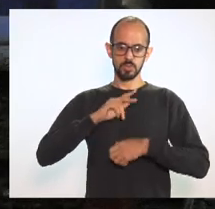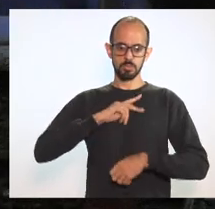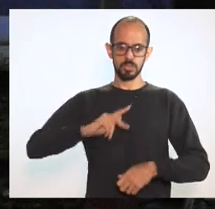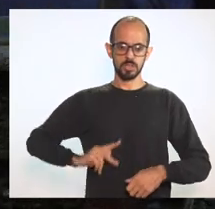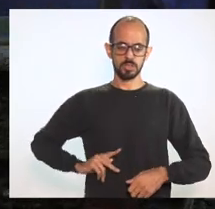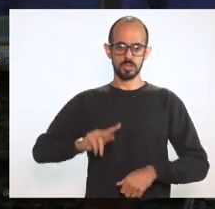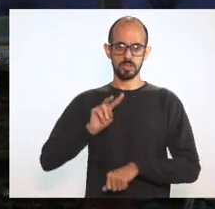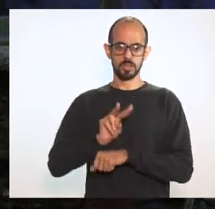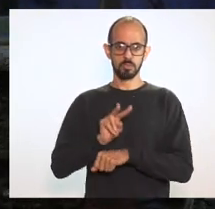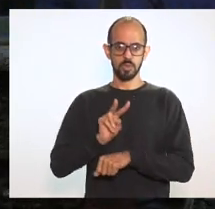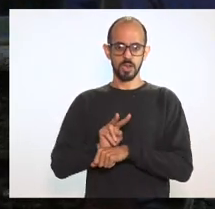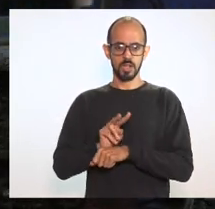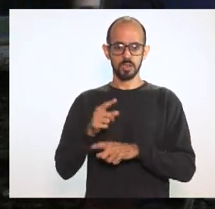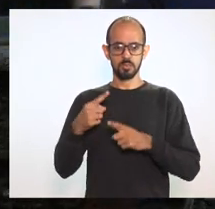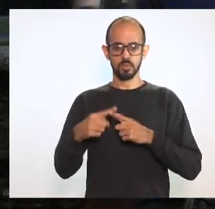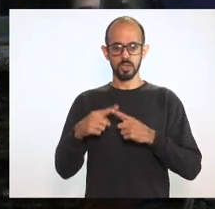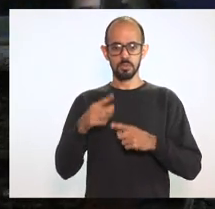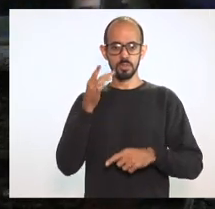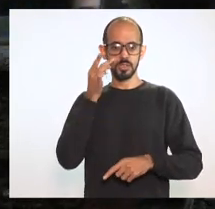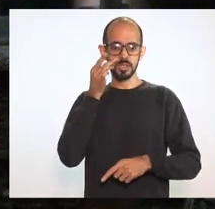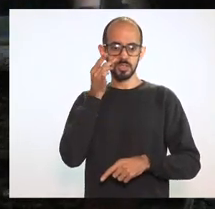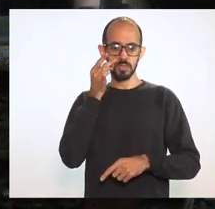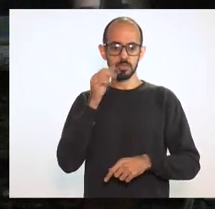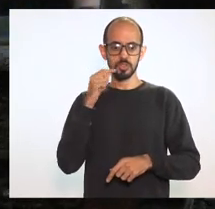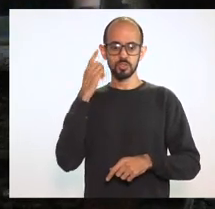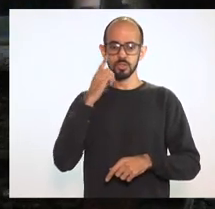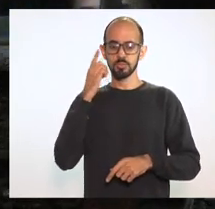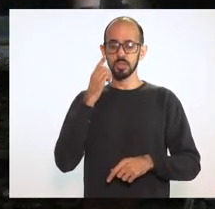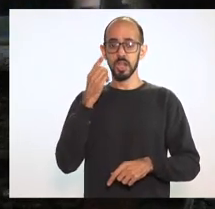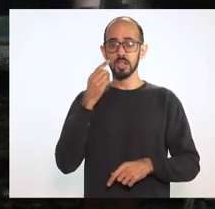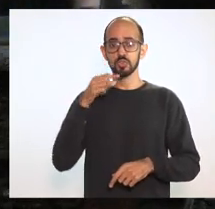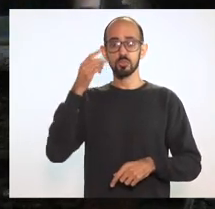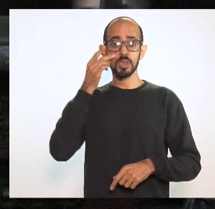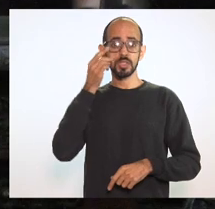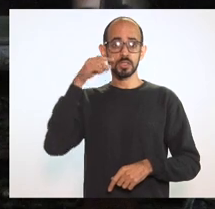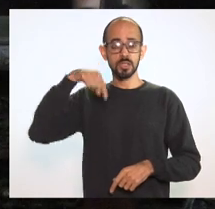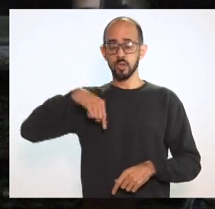em vista que presencialmente os deputados já não se encontram.